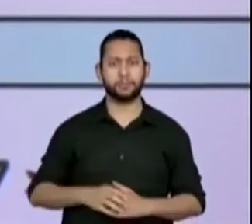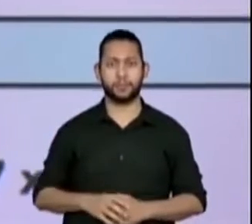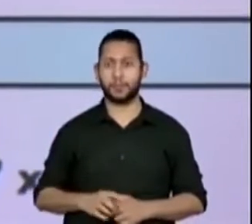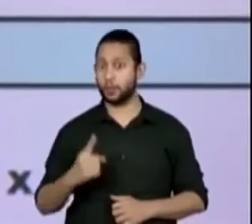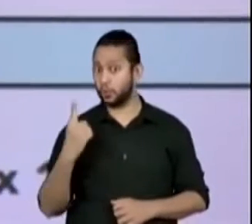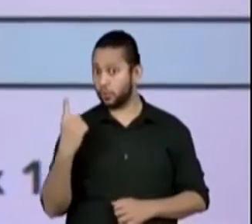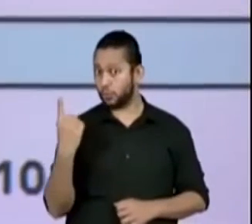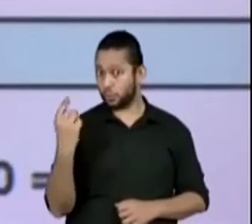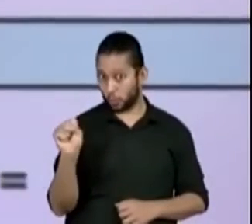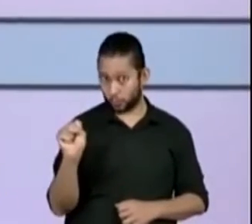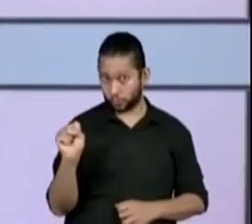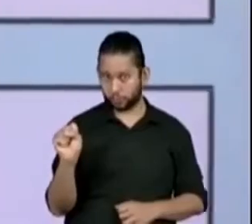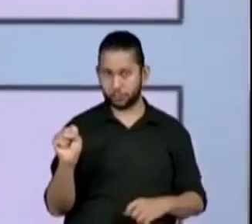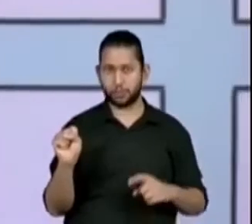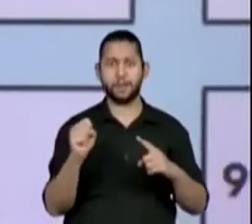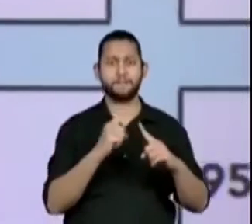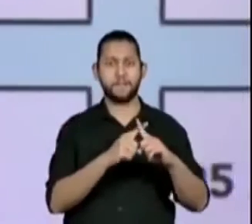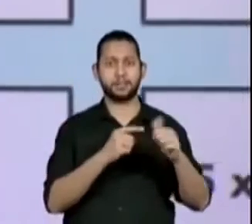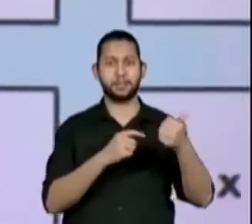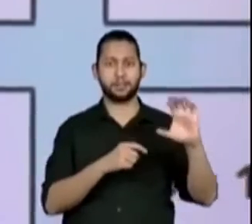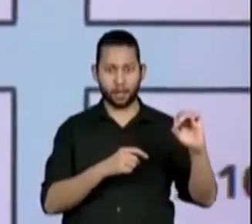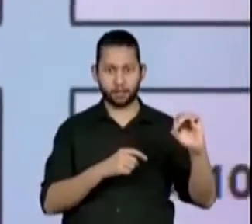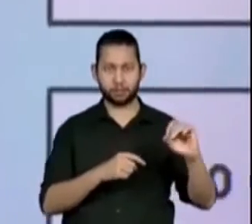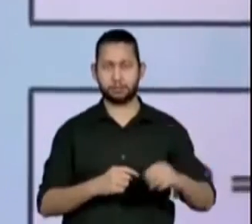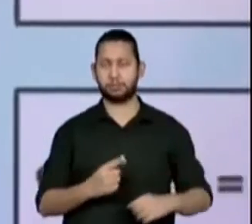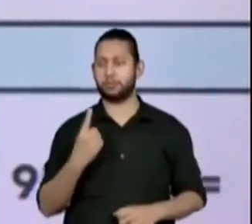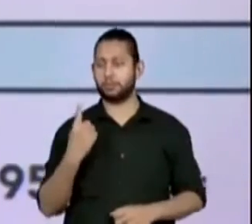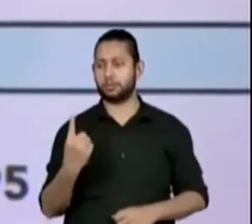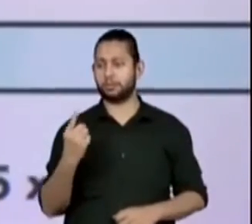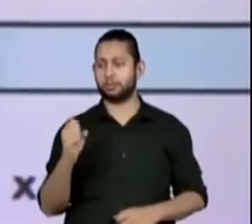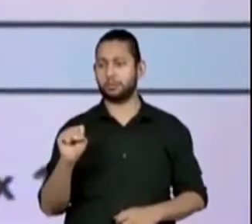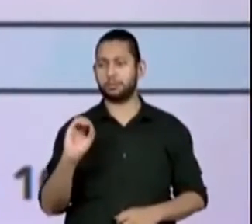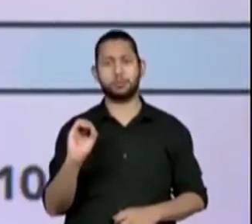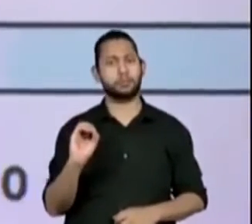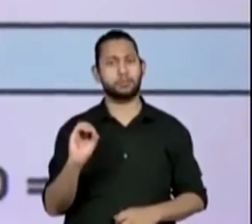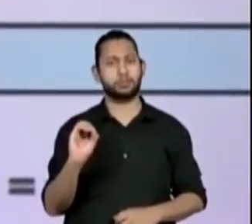180. E 23 vezes 10 igual a